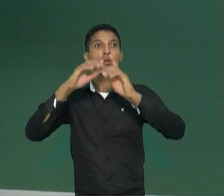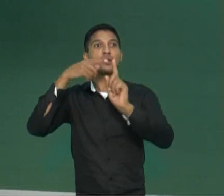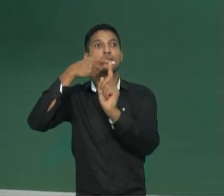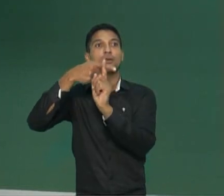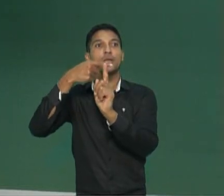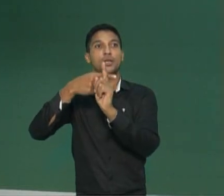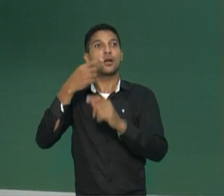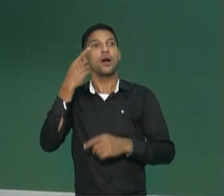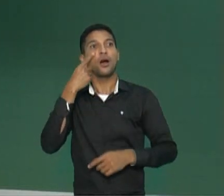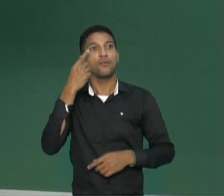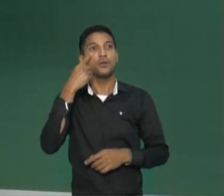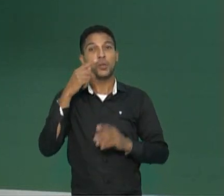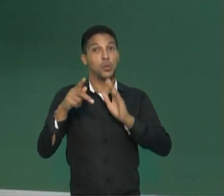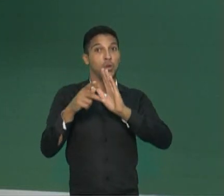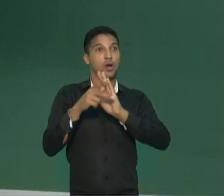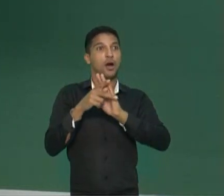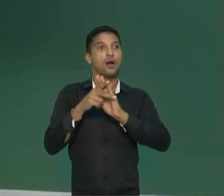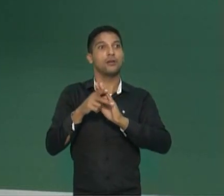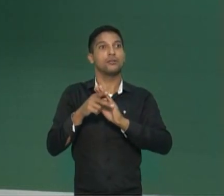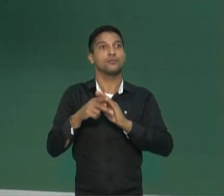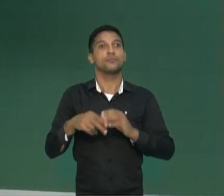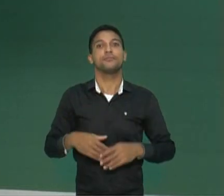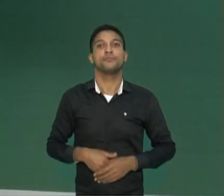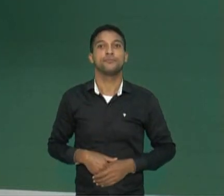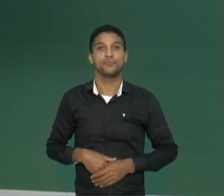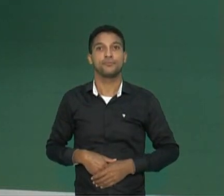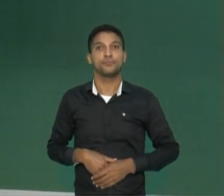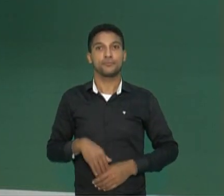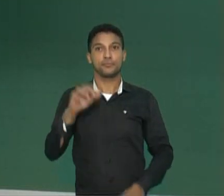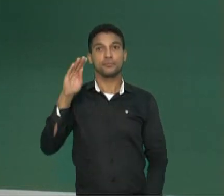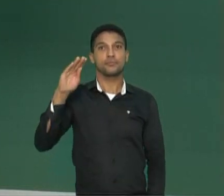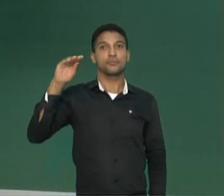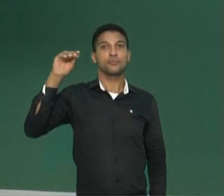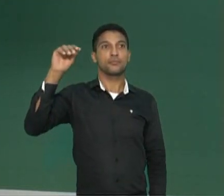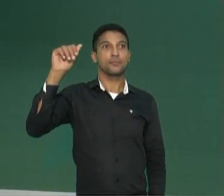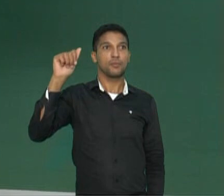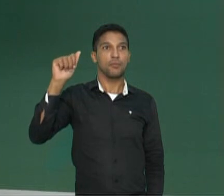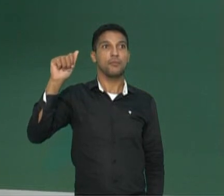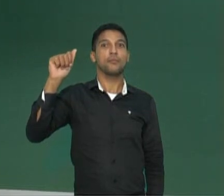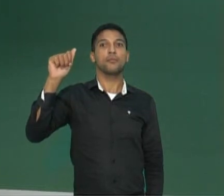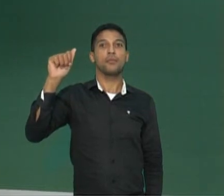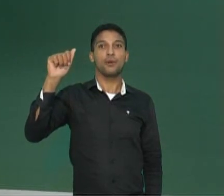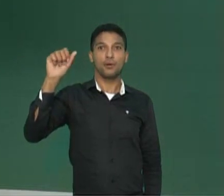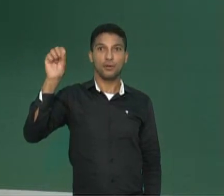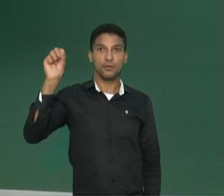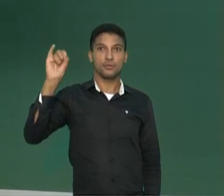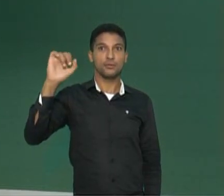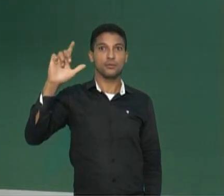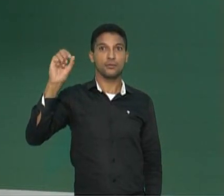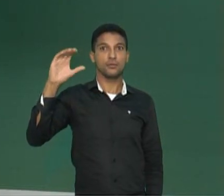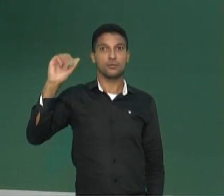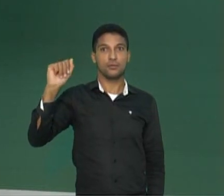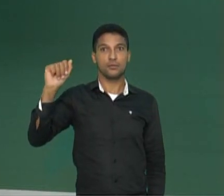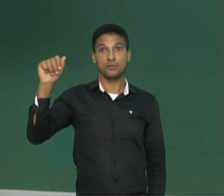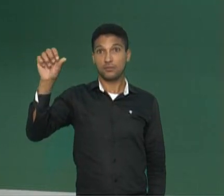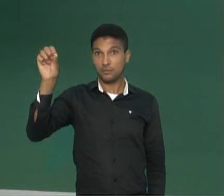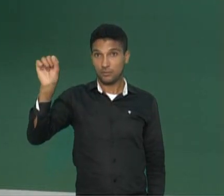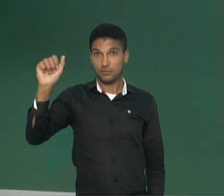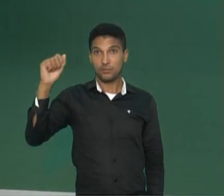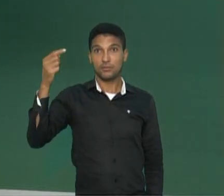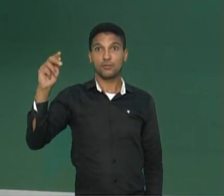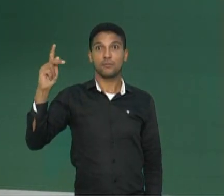caso aqui, né, como é que era o desenho, nesse chapéuzinho, que a gente fala, esse telhadinho em forma de chapéuzinho, essa concepção de